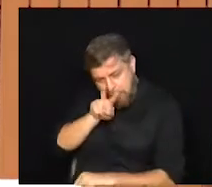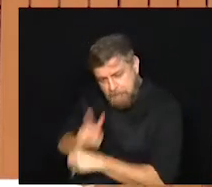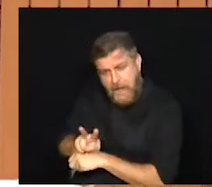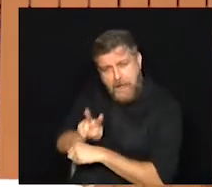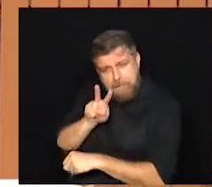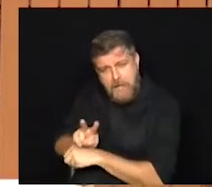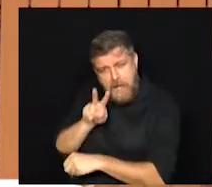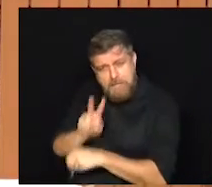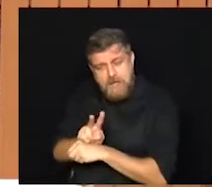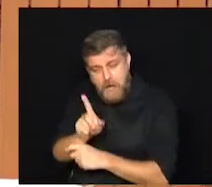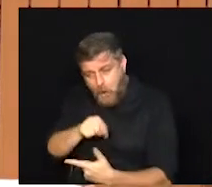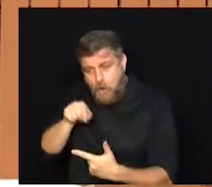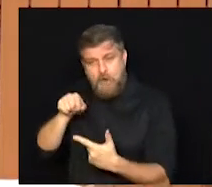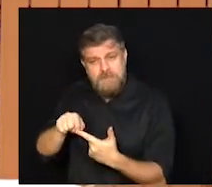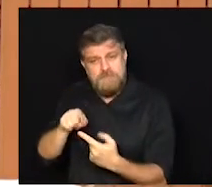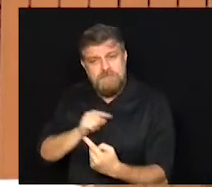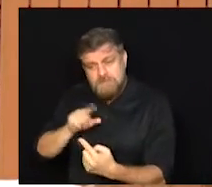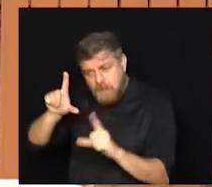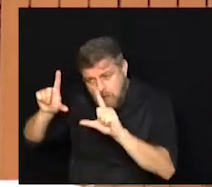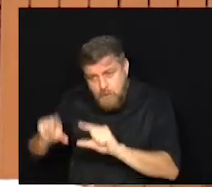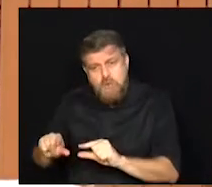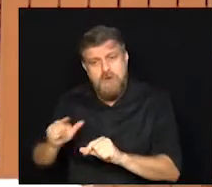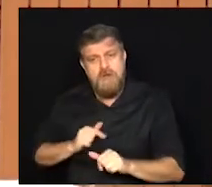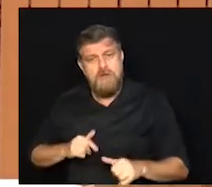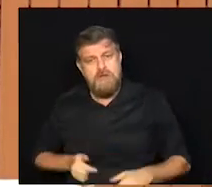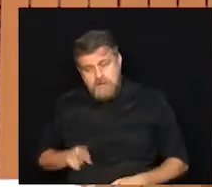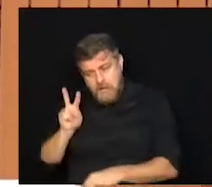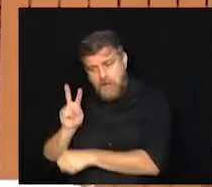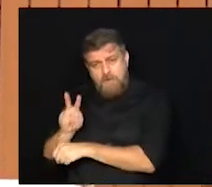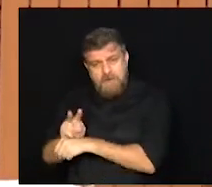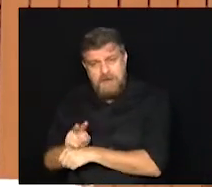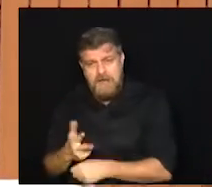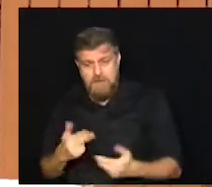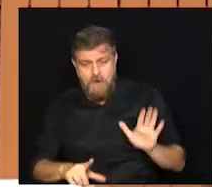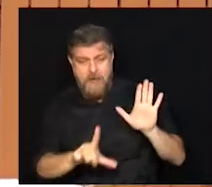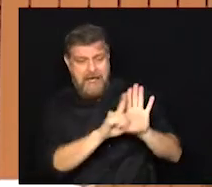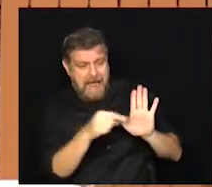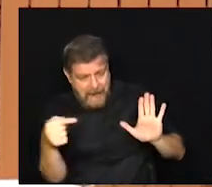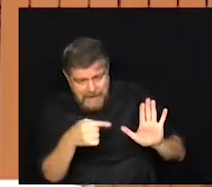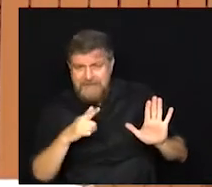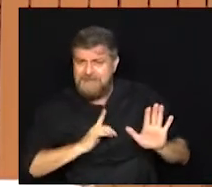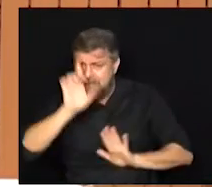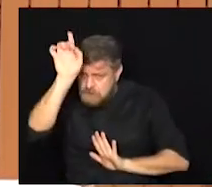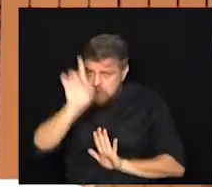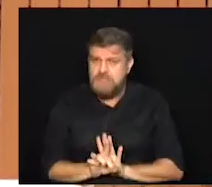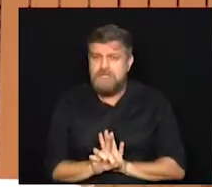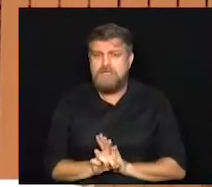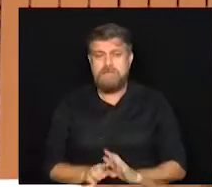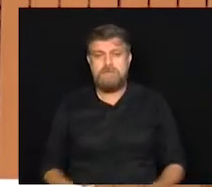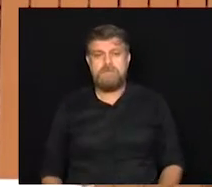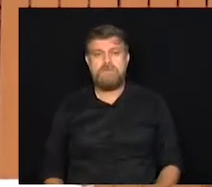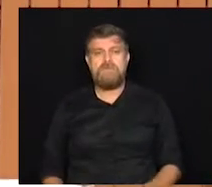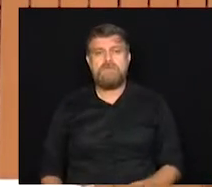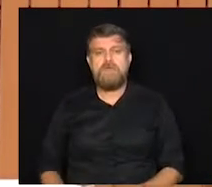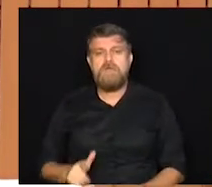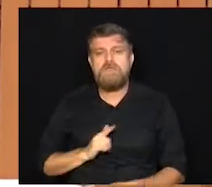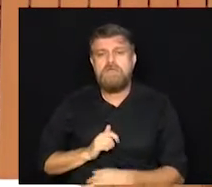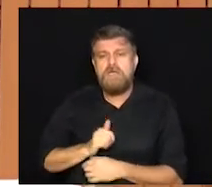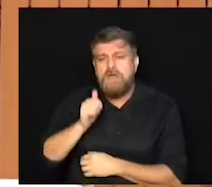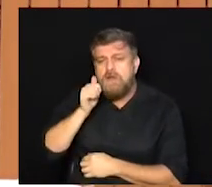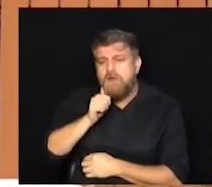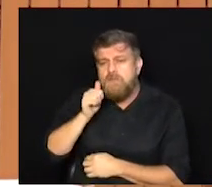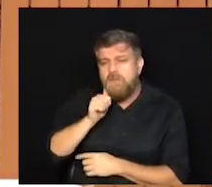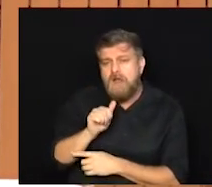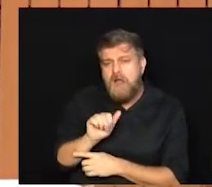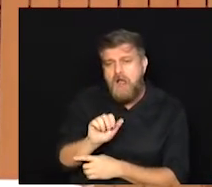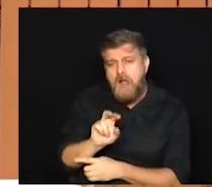tentar amenizar e protegê-los também, né? Como a lei que você falou do direito deles. Tem uma de nome Valéria, gostaria até de